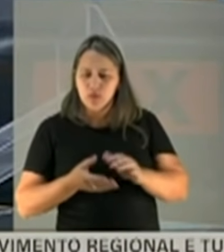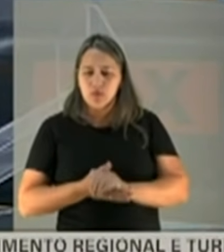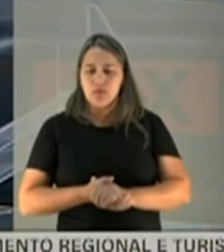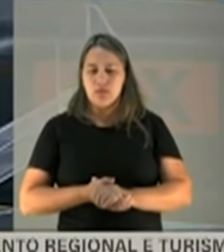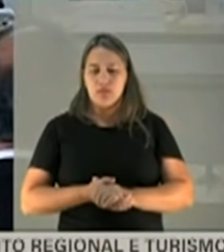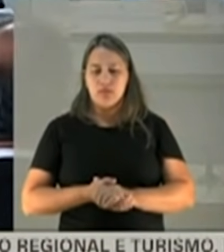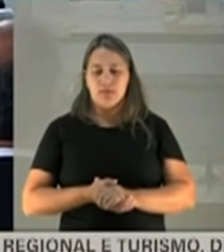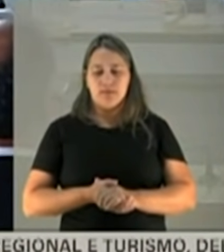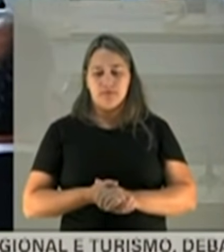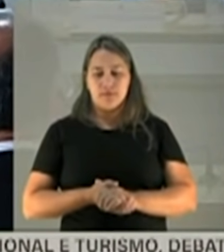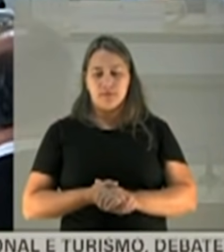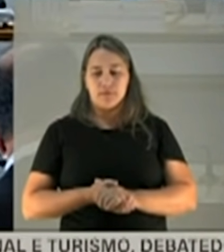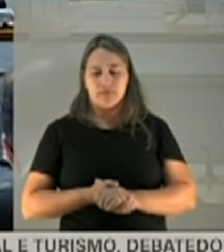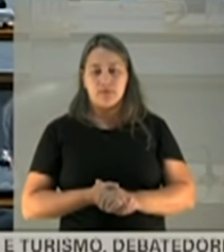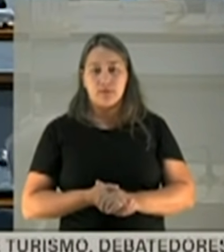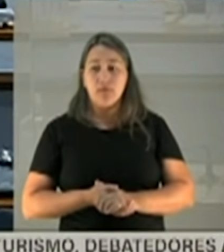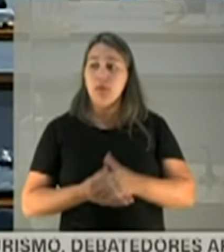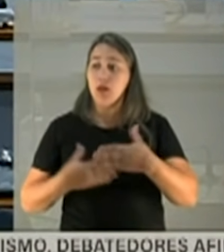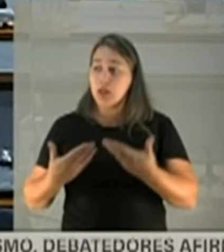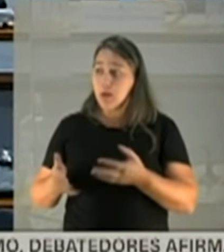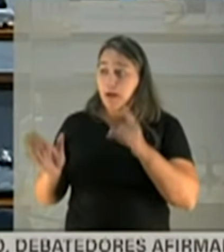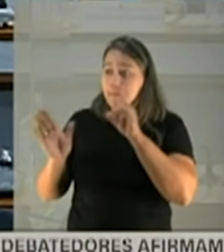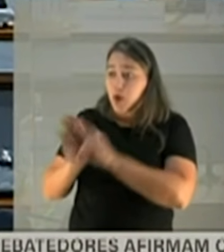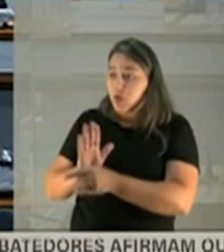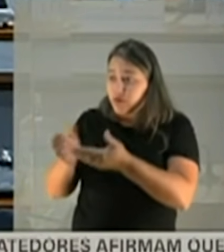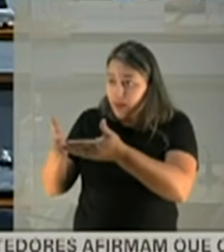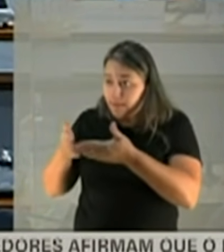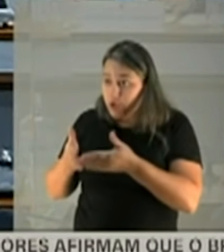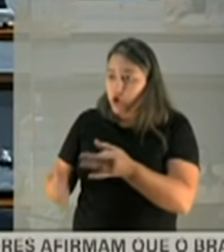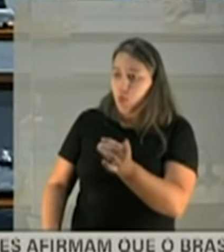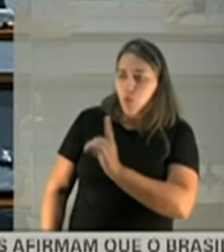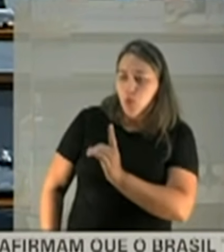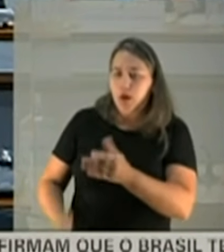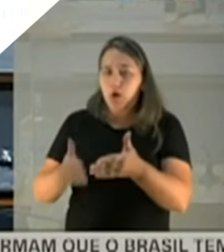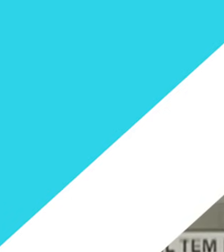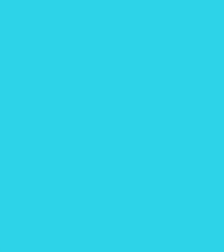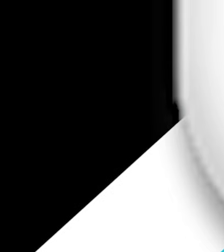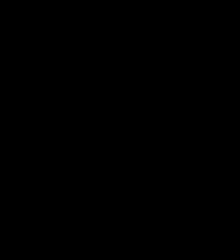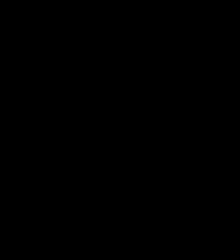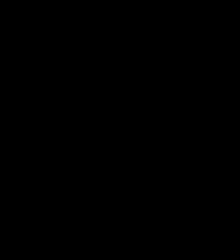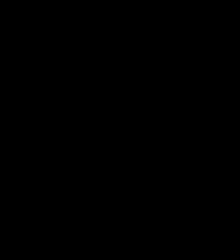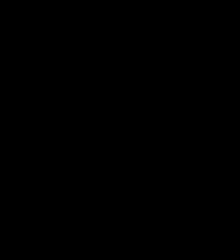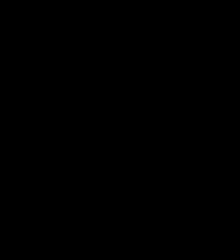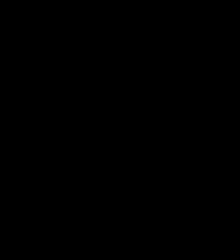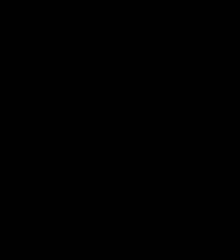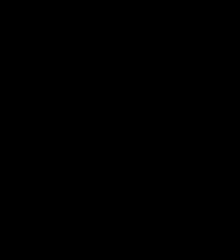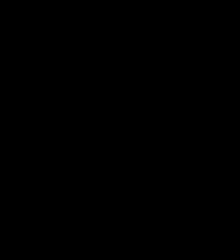uma pergunta específica. O senhor pediu ou não pediu? Não pedi. Ótimo, é isso.